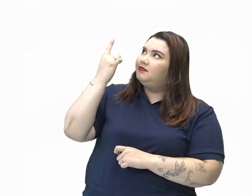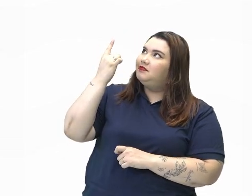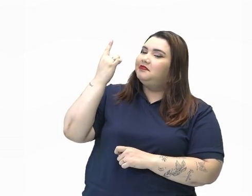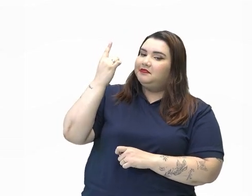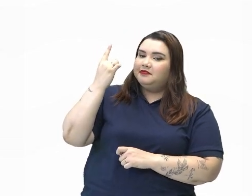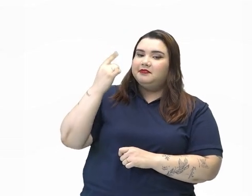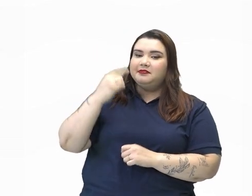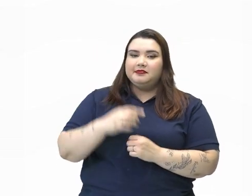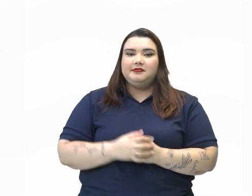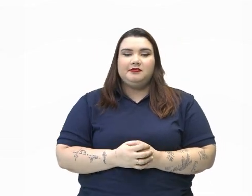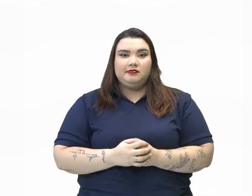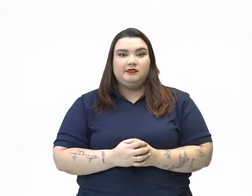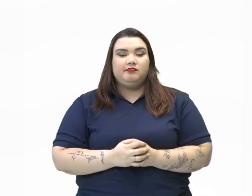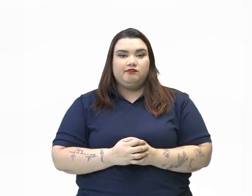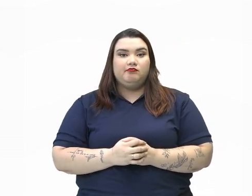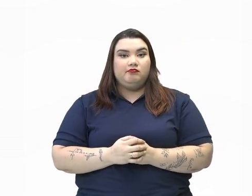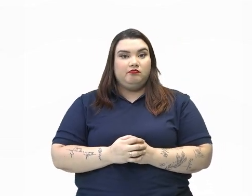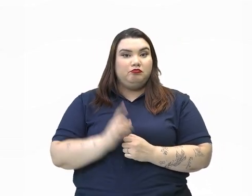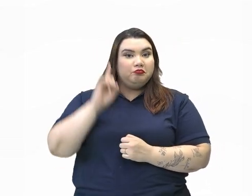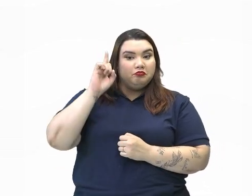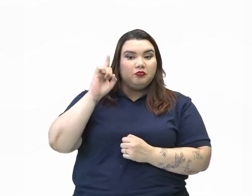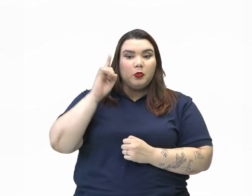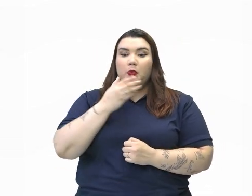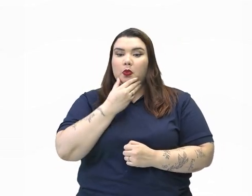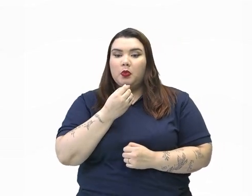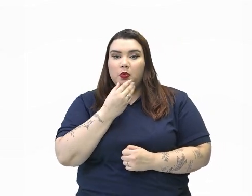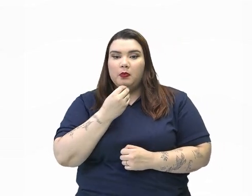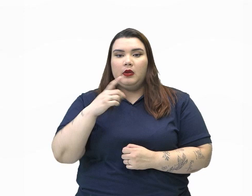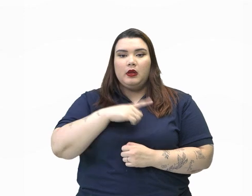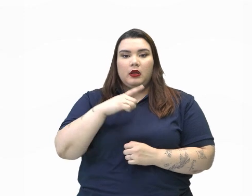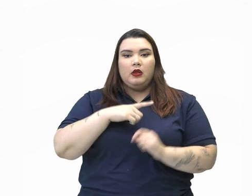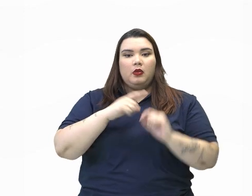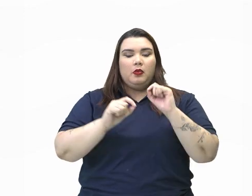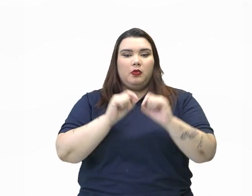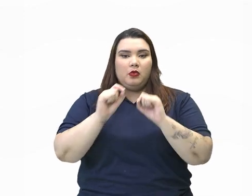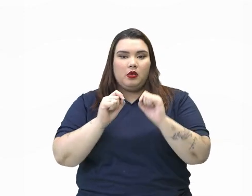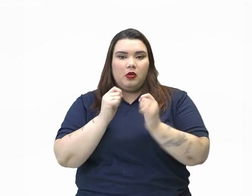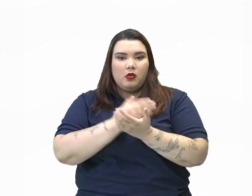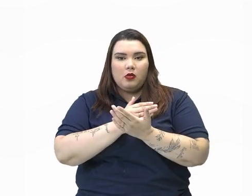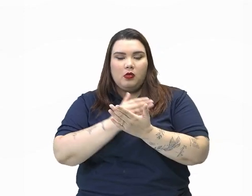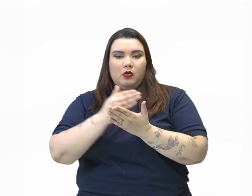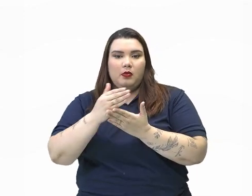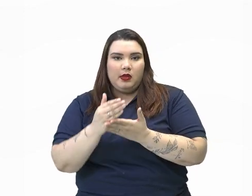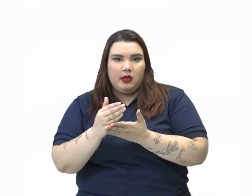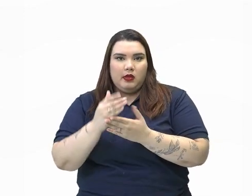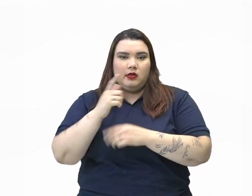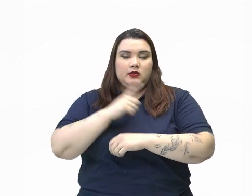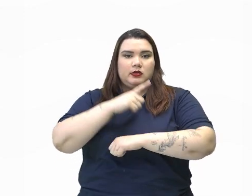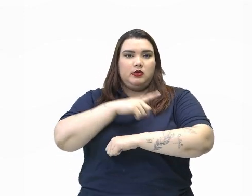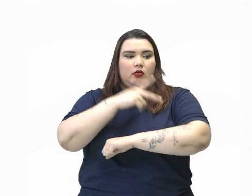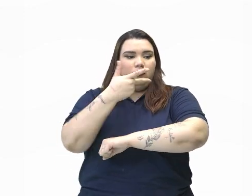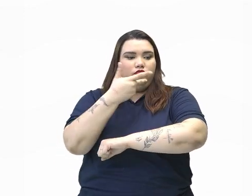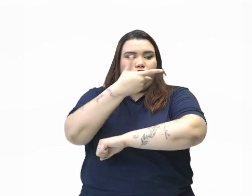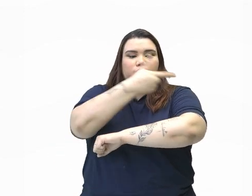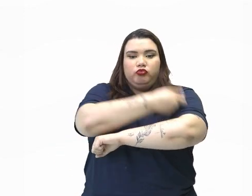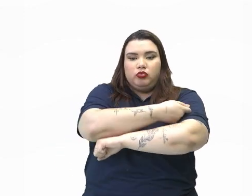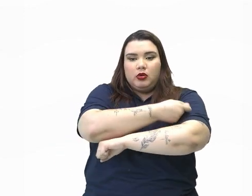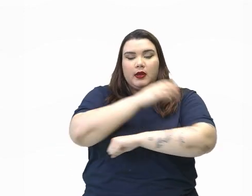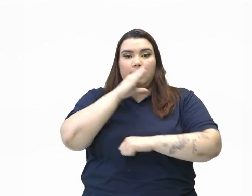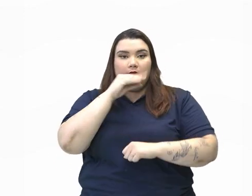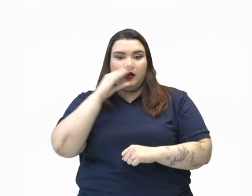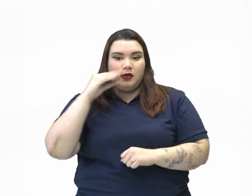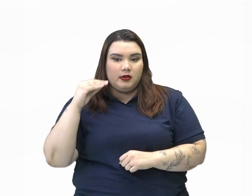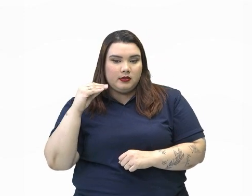aí nessa imagem, né? Ele fazendo aí uma inoculação, ou seja, colocando algo na pele de uma